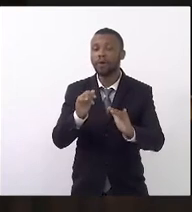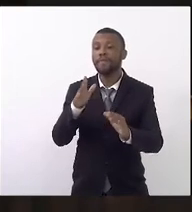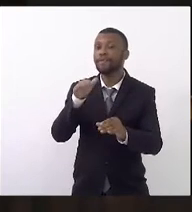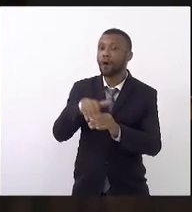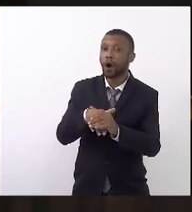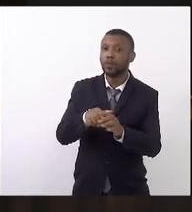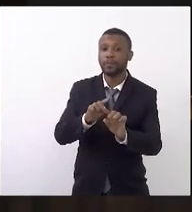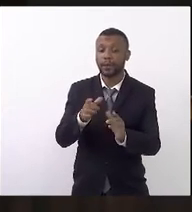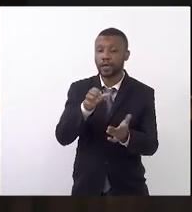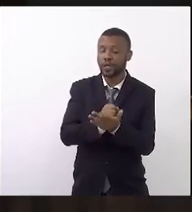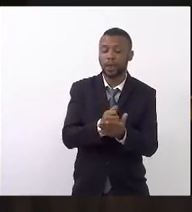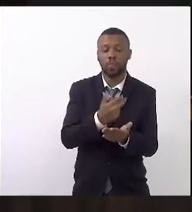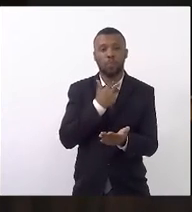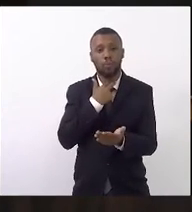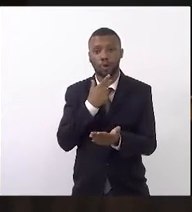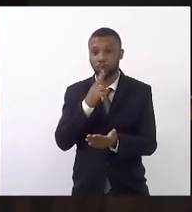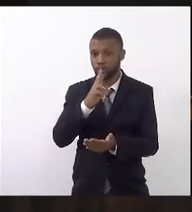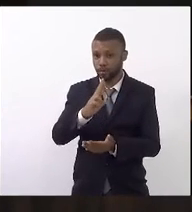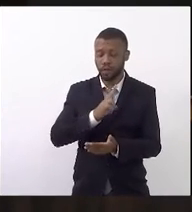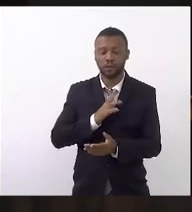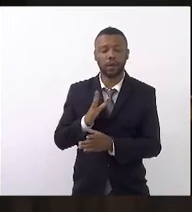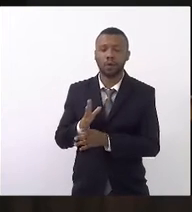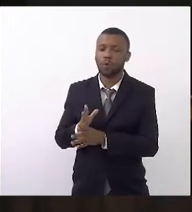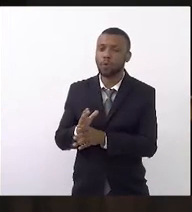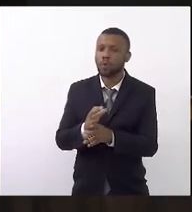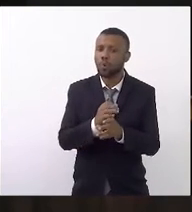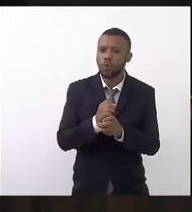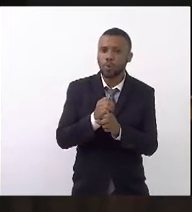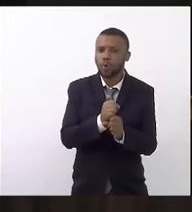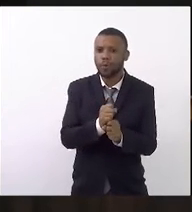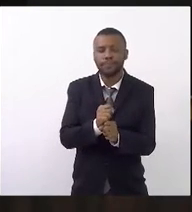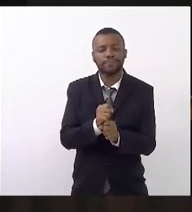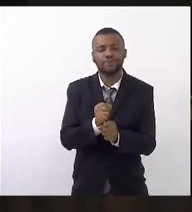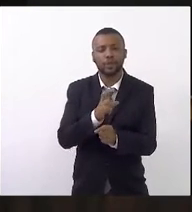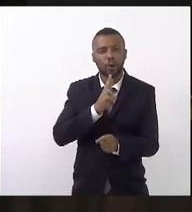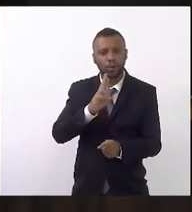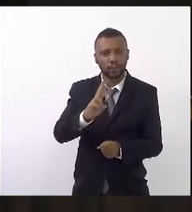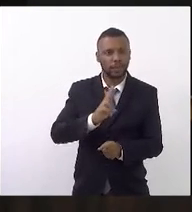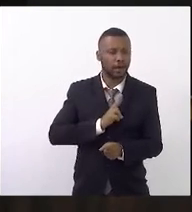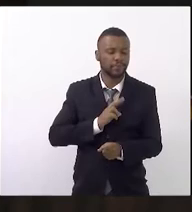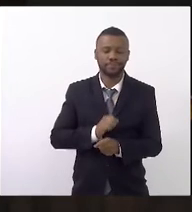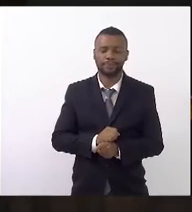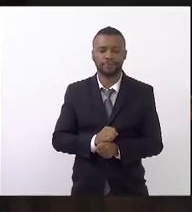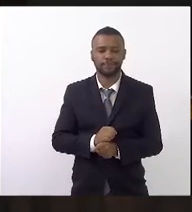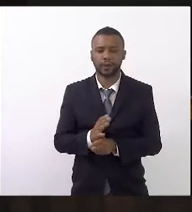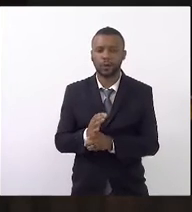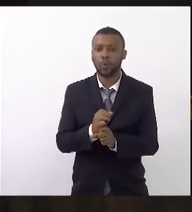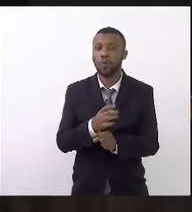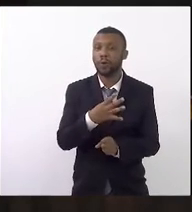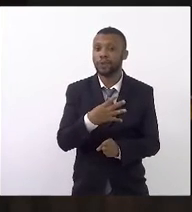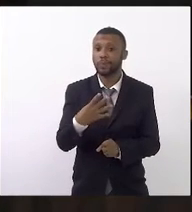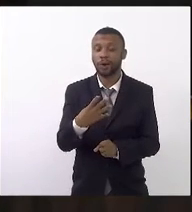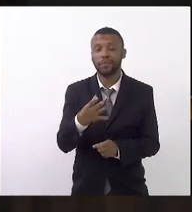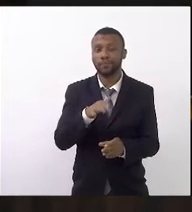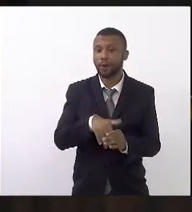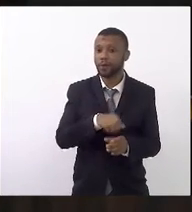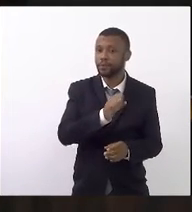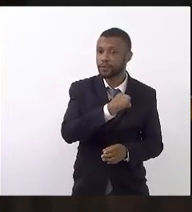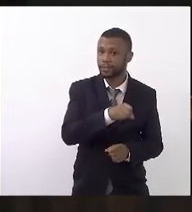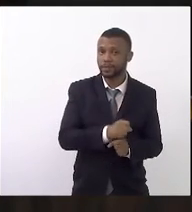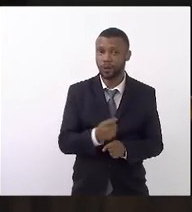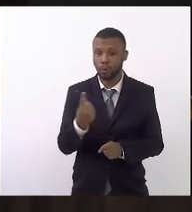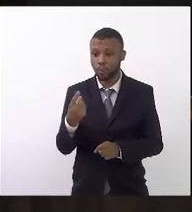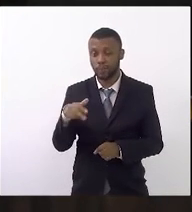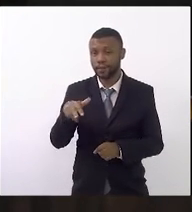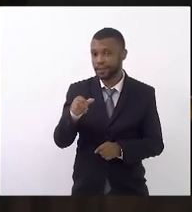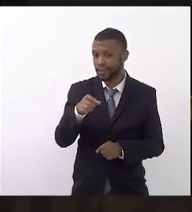vou falar aqui o resultado, proclamar o resultado da votação. Foram 44 votos sim, 1 voto